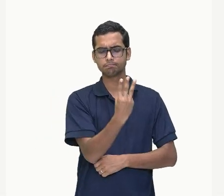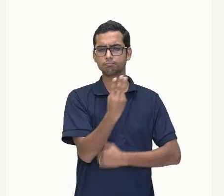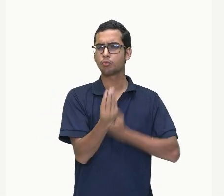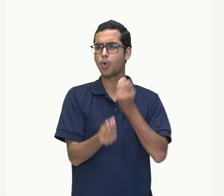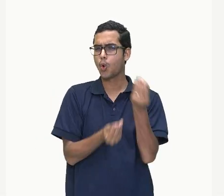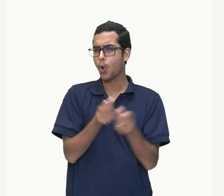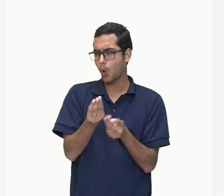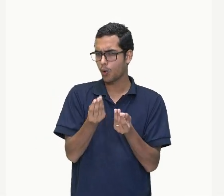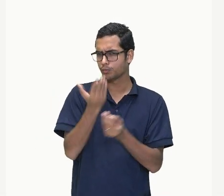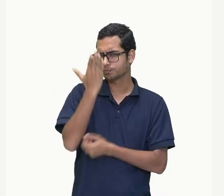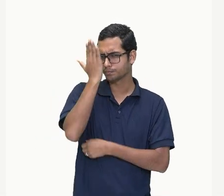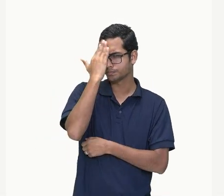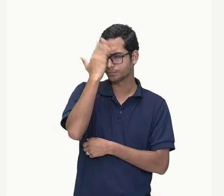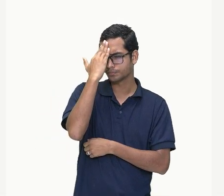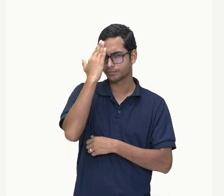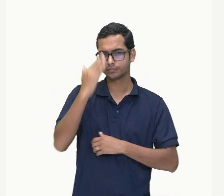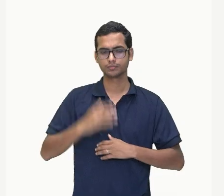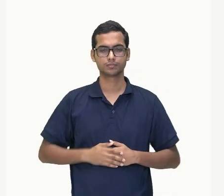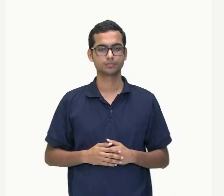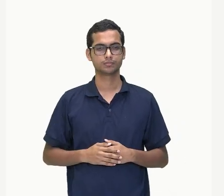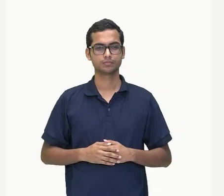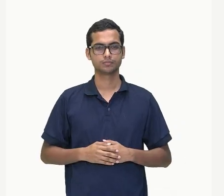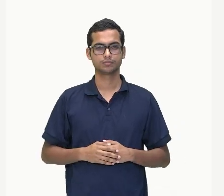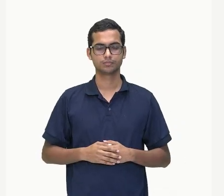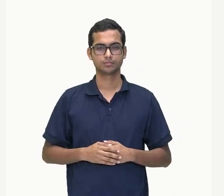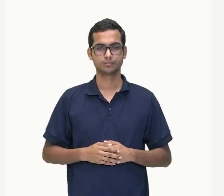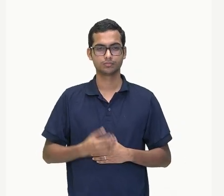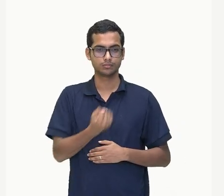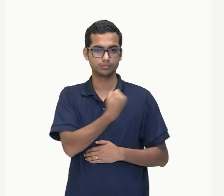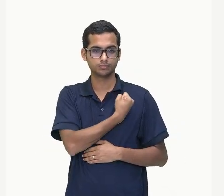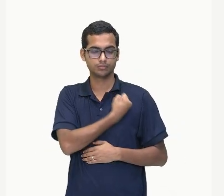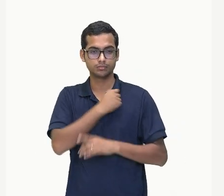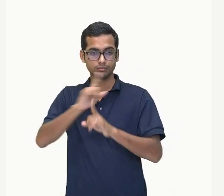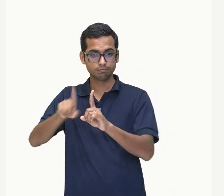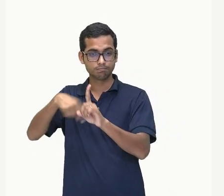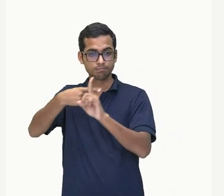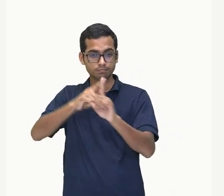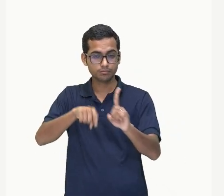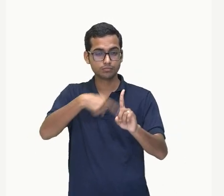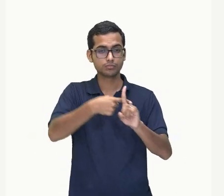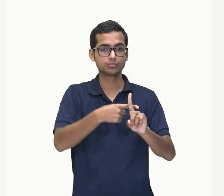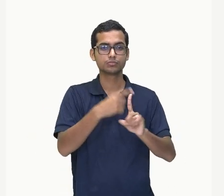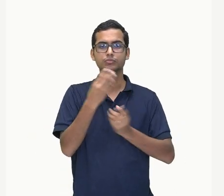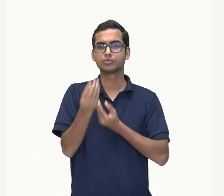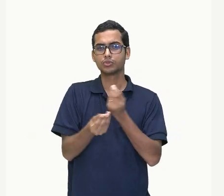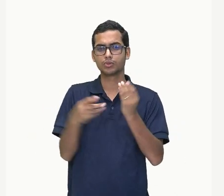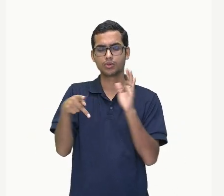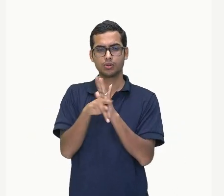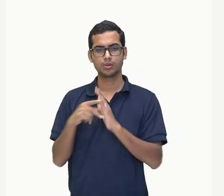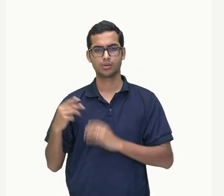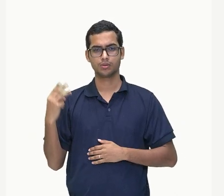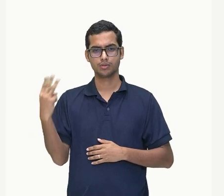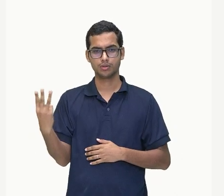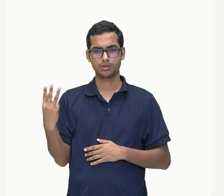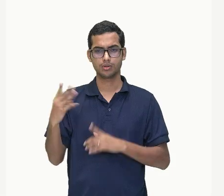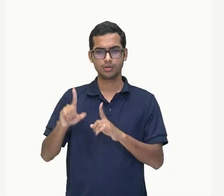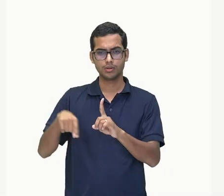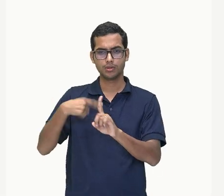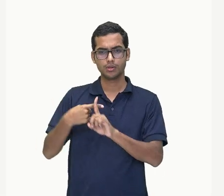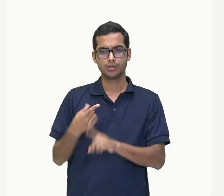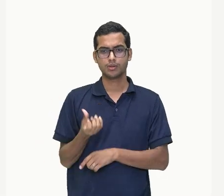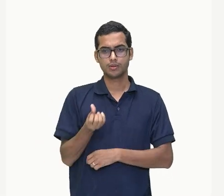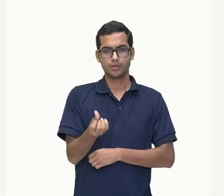sei? Quando a soma dos meus algarismos, ou seja, eu vou fazer 3 mais